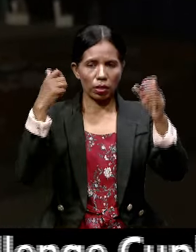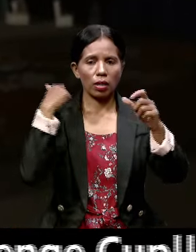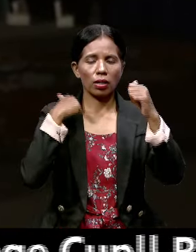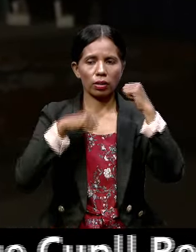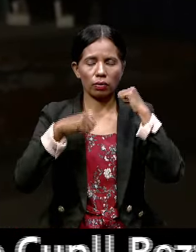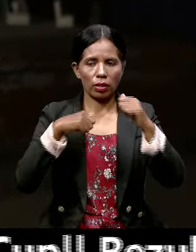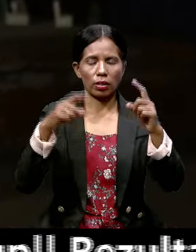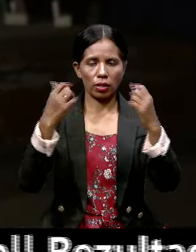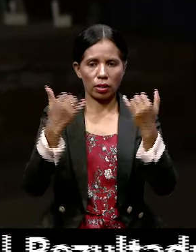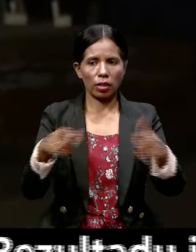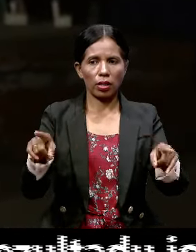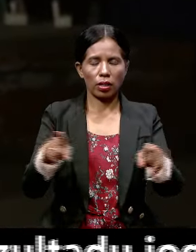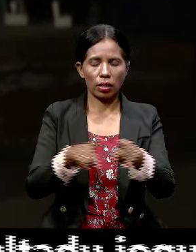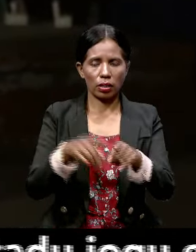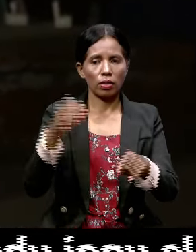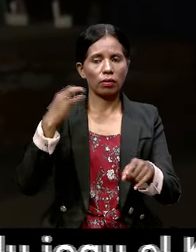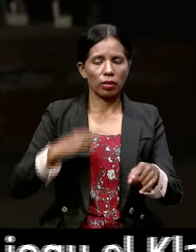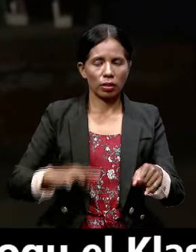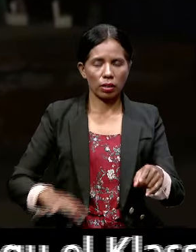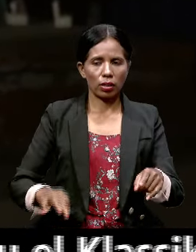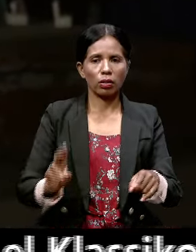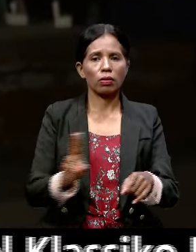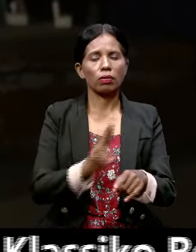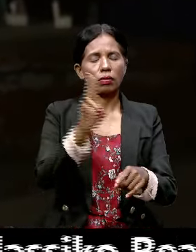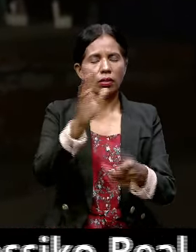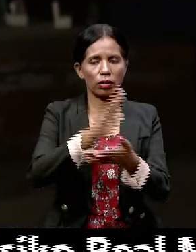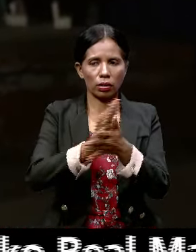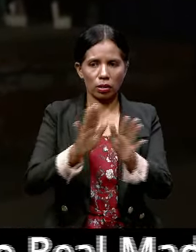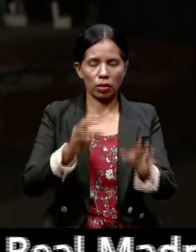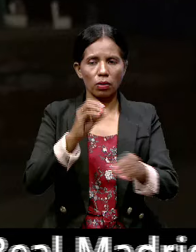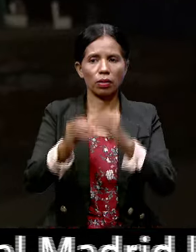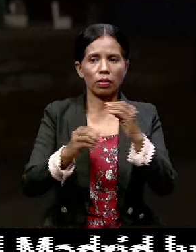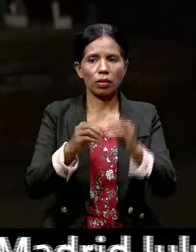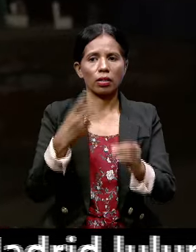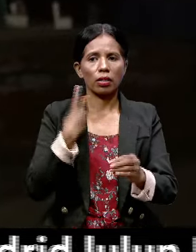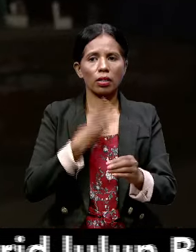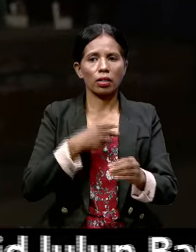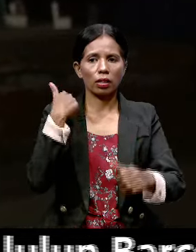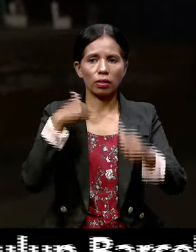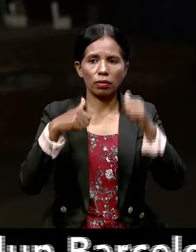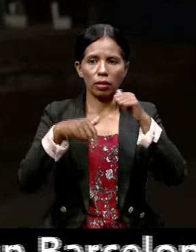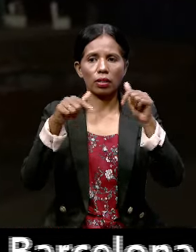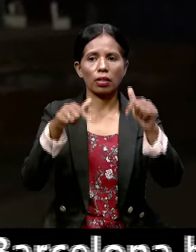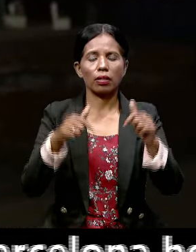dane mak fraternidade no unidade e diangkata ya atividade dane